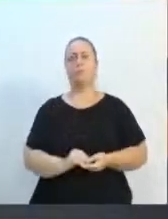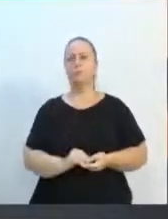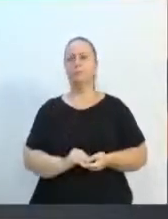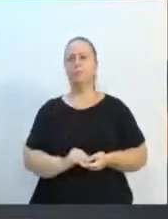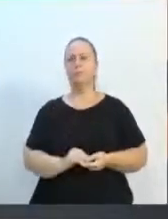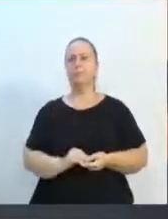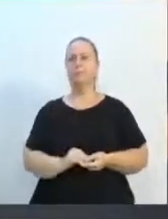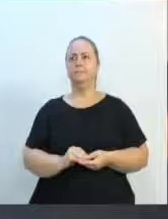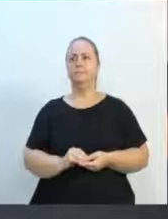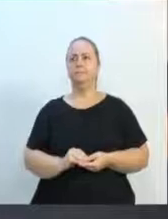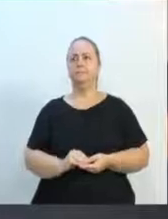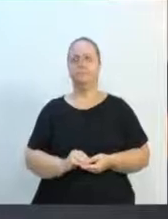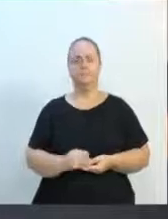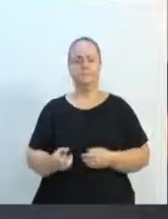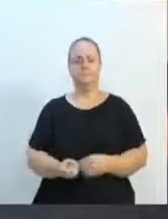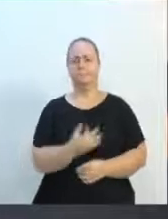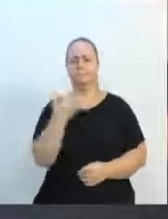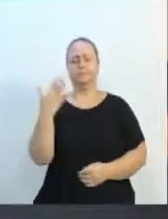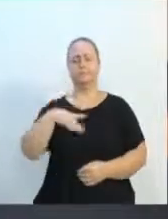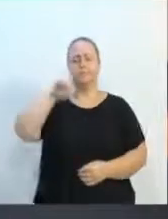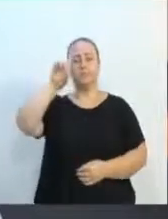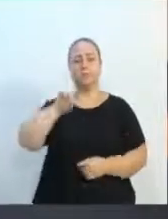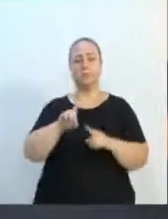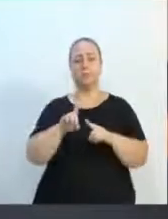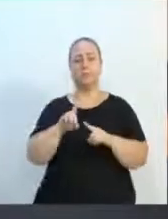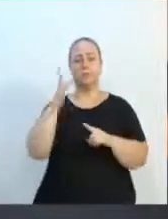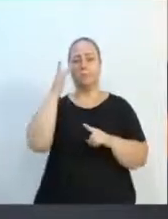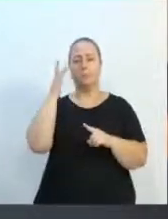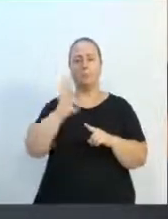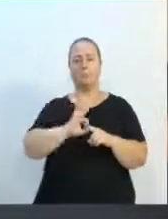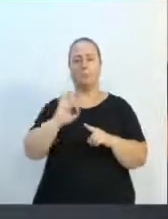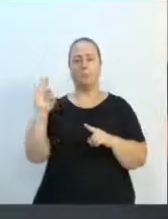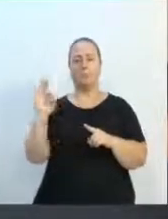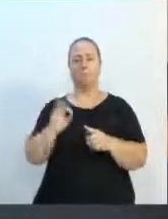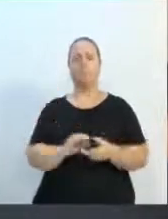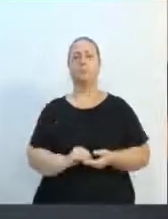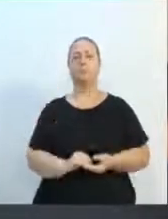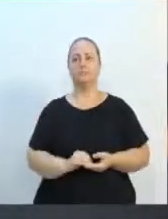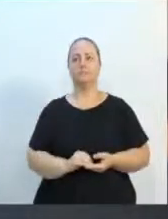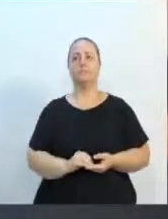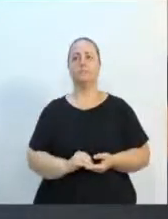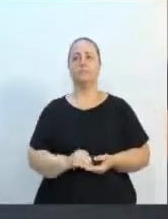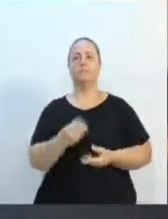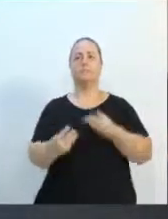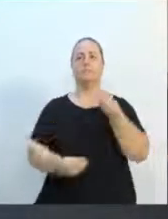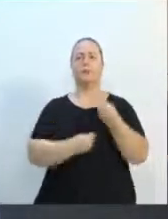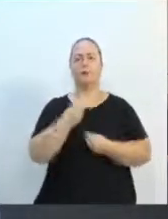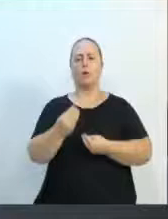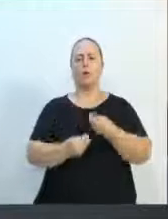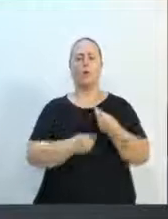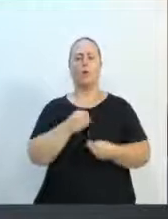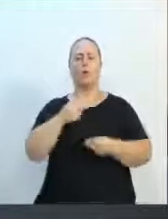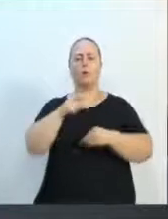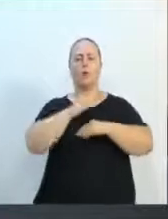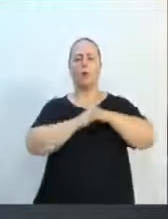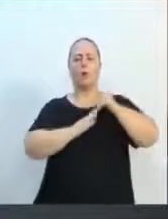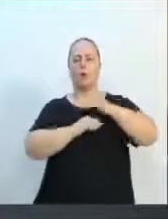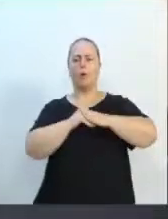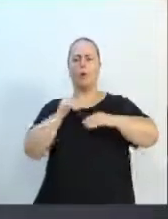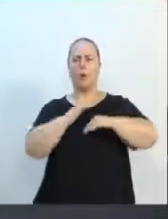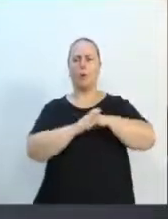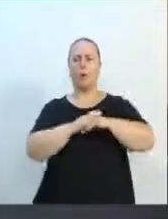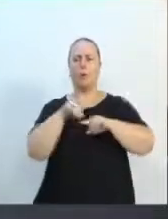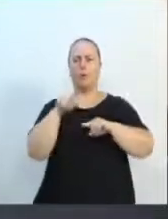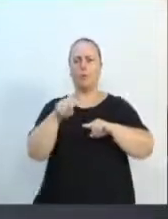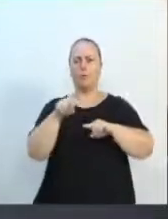né? Muitos diretores não foram avisados de, né, para a discussão de que forma seria feita a obra, não foram. E aí